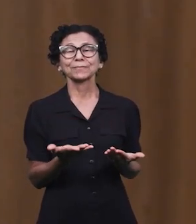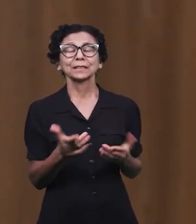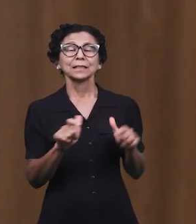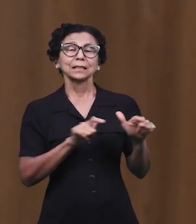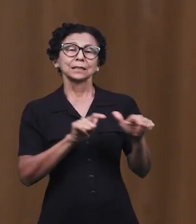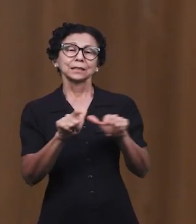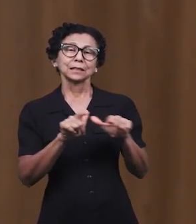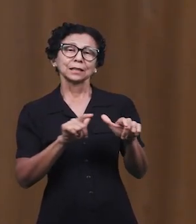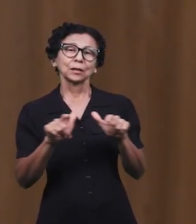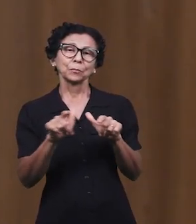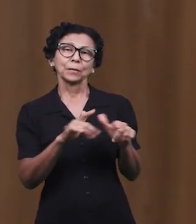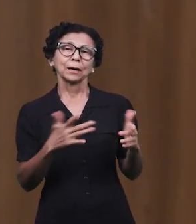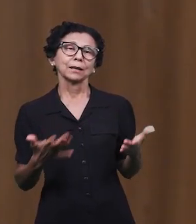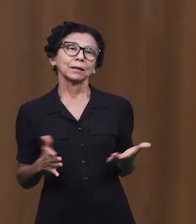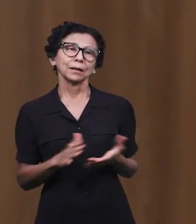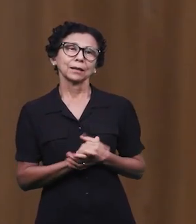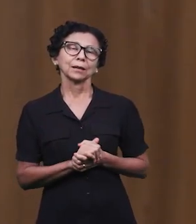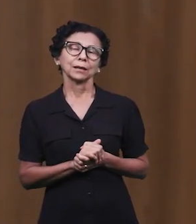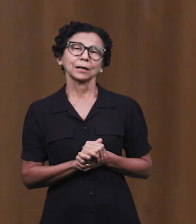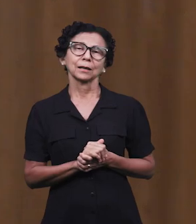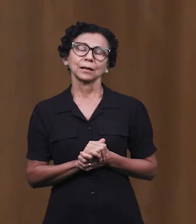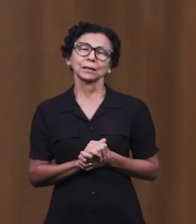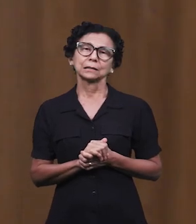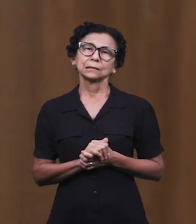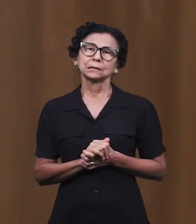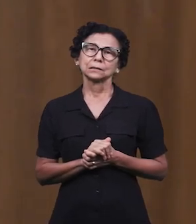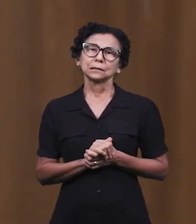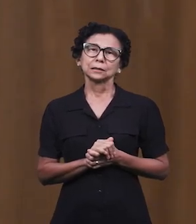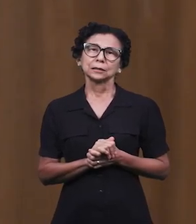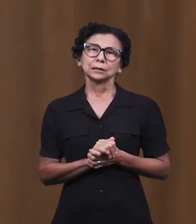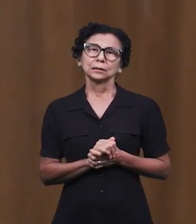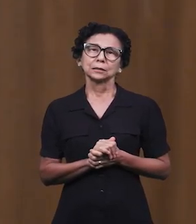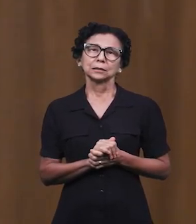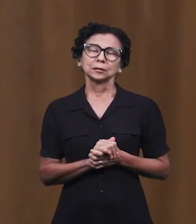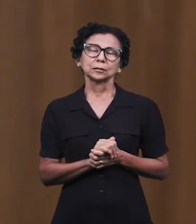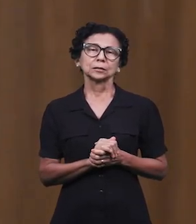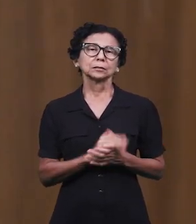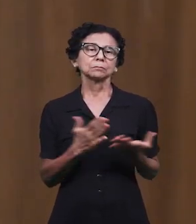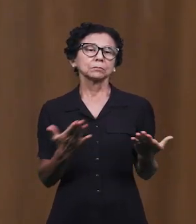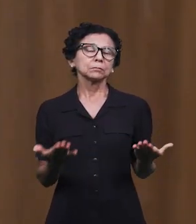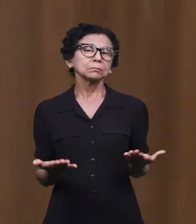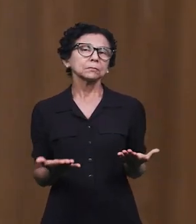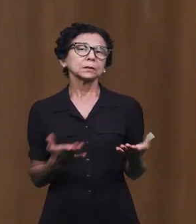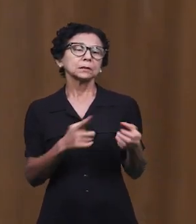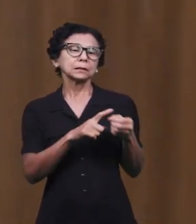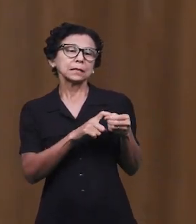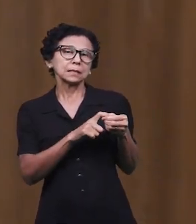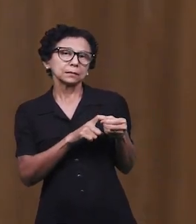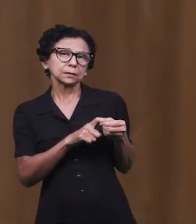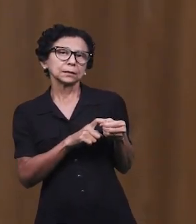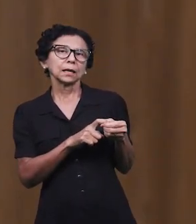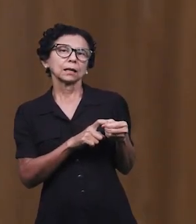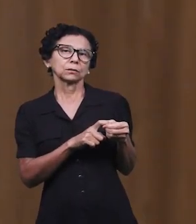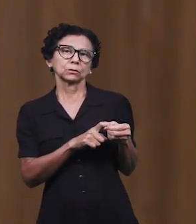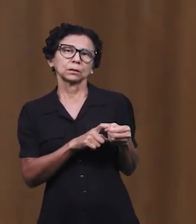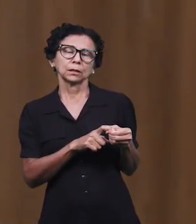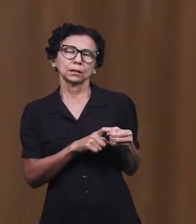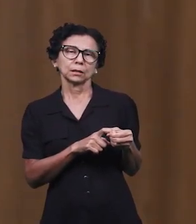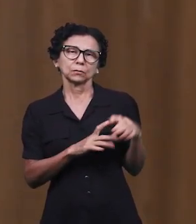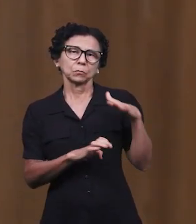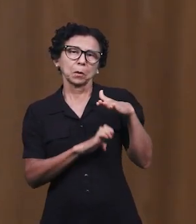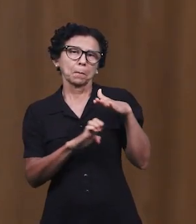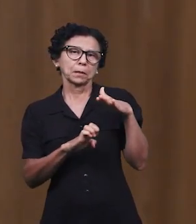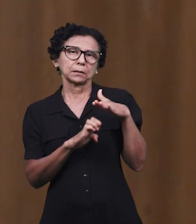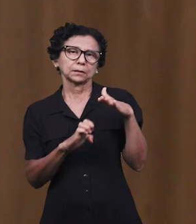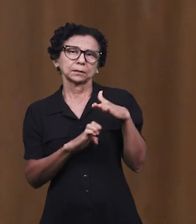na informalidade e que às vezes trabalha bem, está oferindo uma renda muito boa, ou mesmo que não esteja oferindo tanta